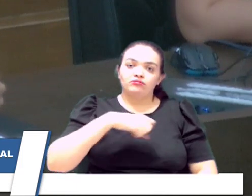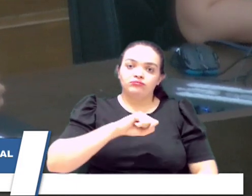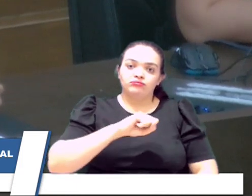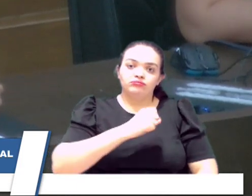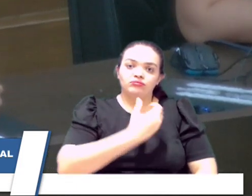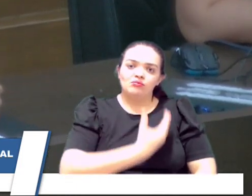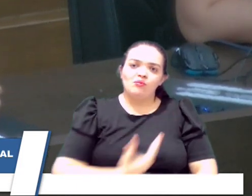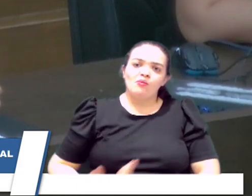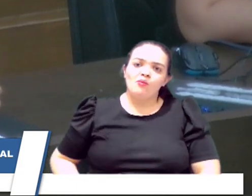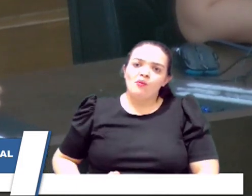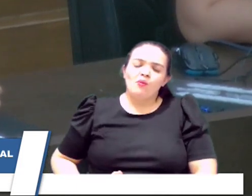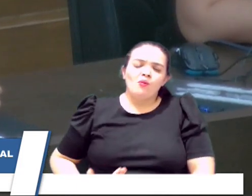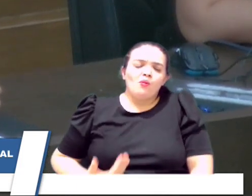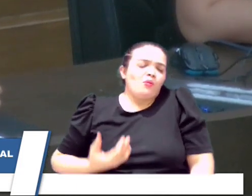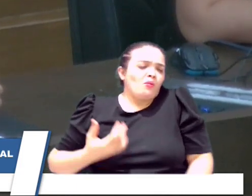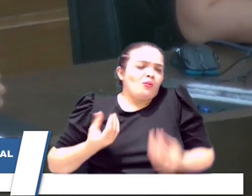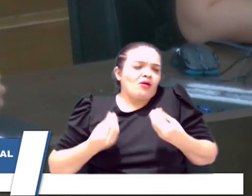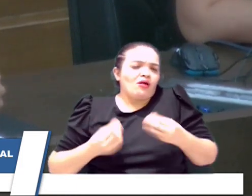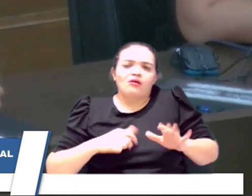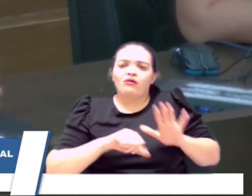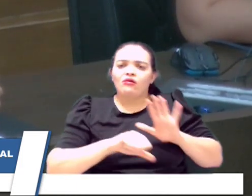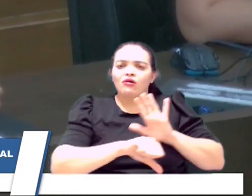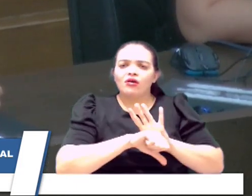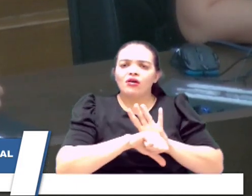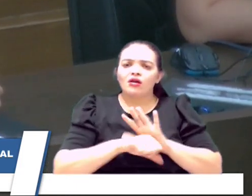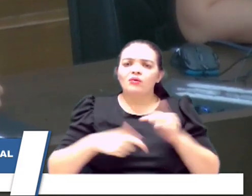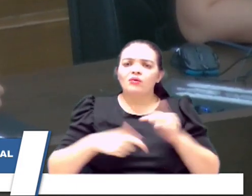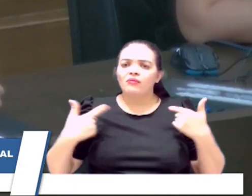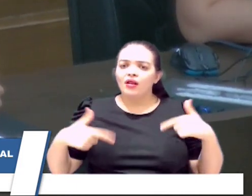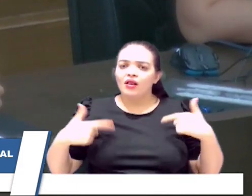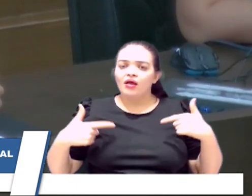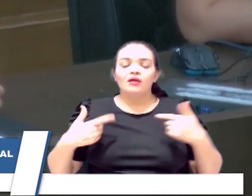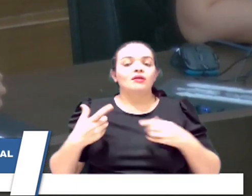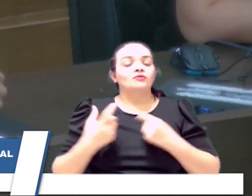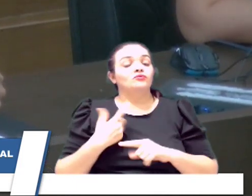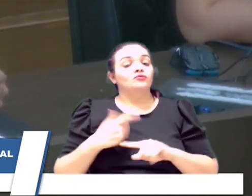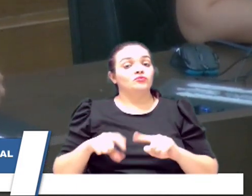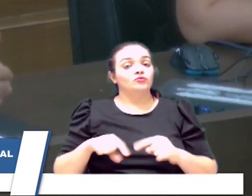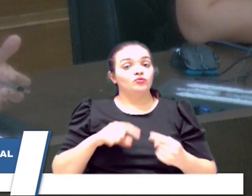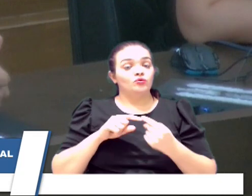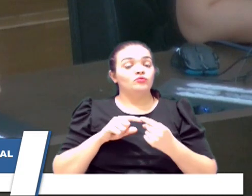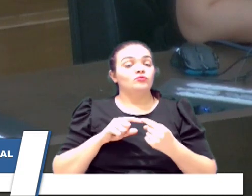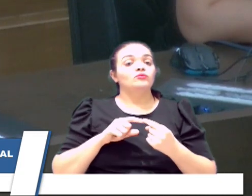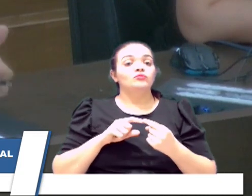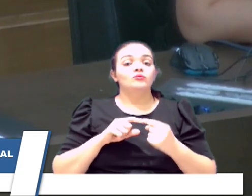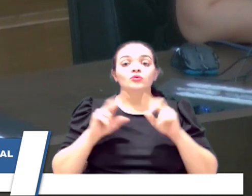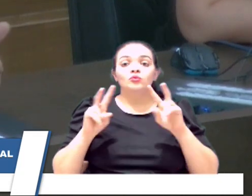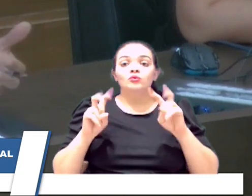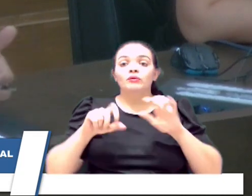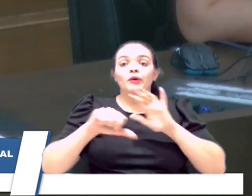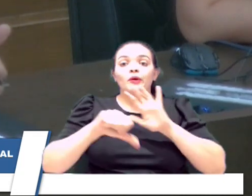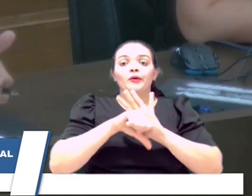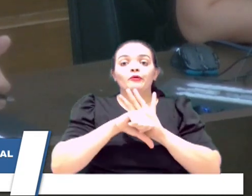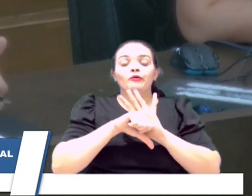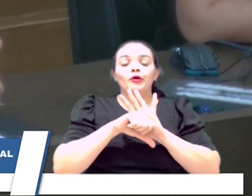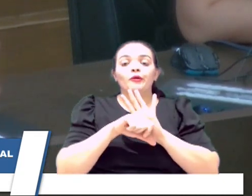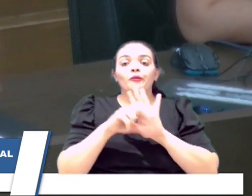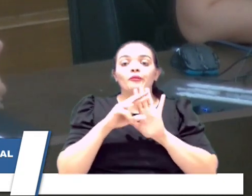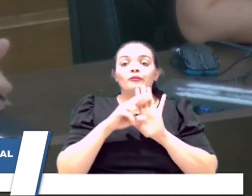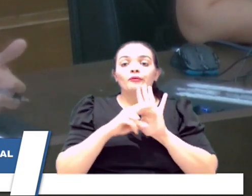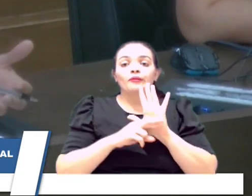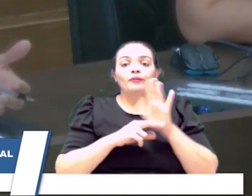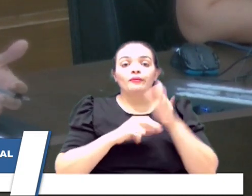sentido criminalizar a finalidade recreacional, tendo em vista que essa criminalização viola um preceito básico do direito